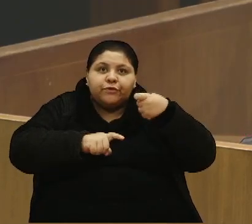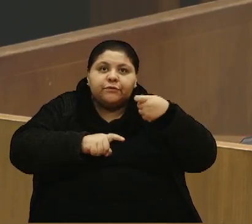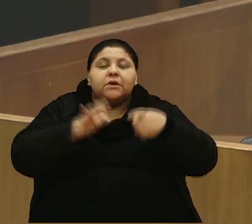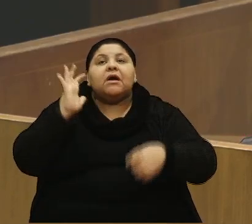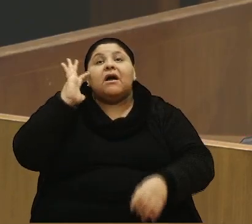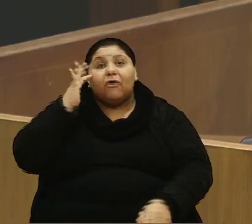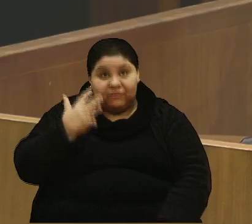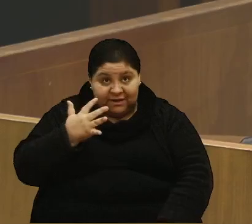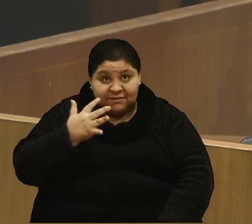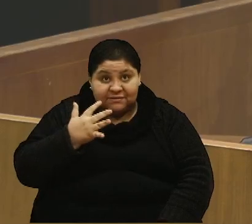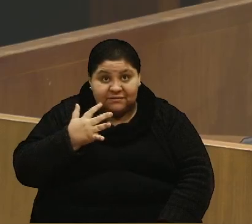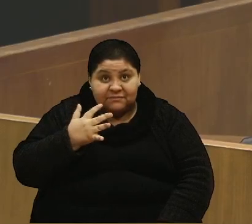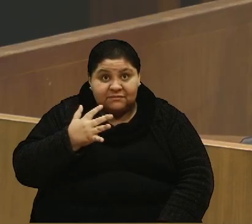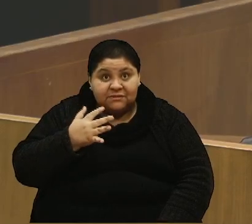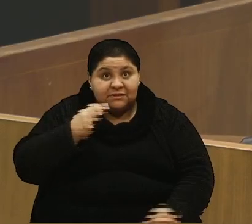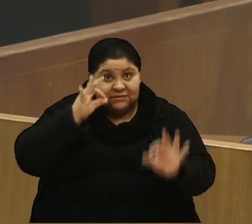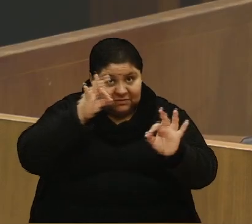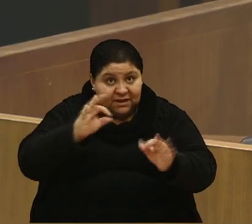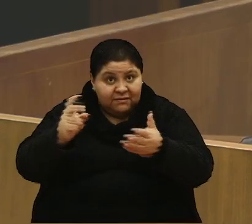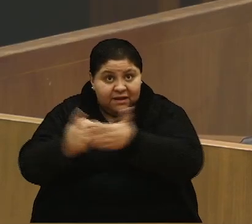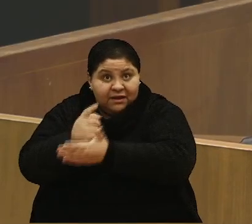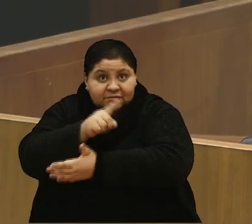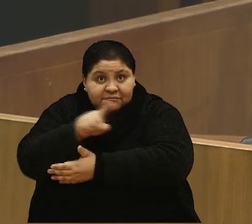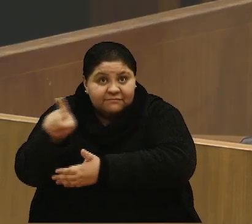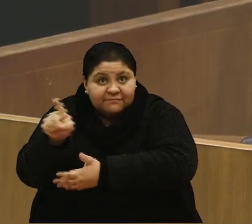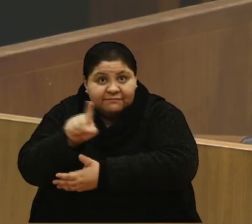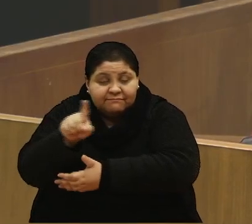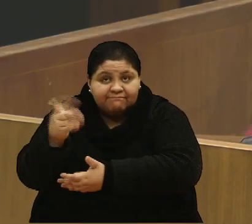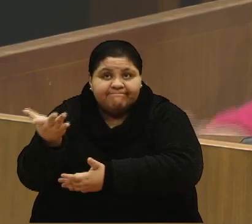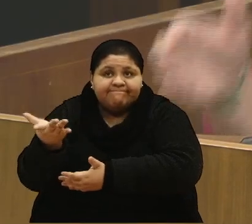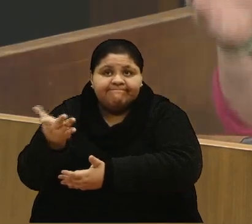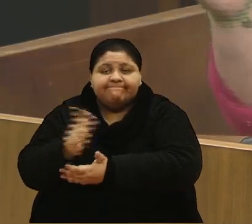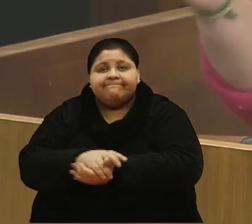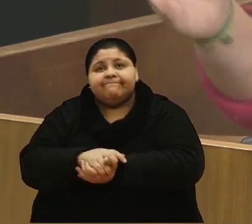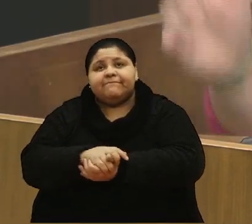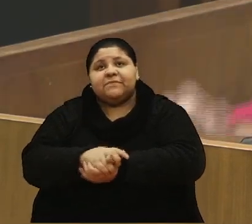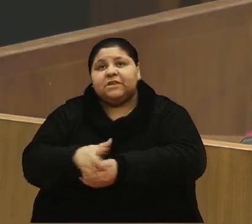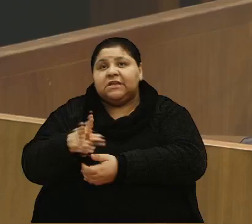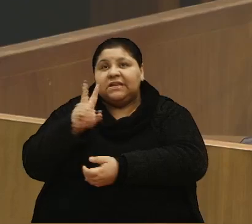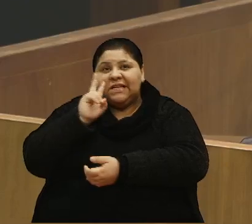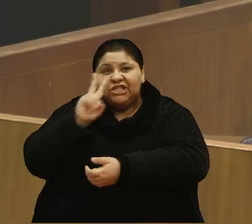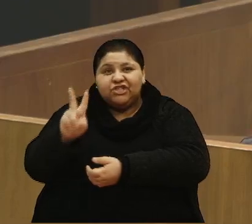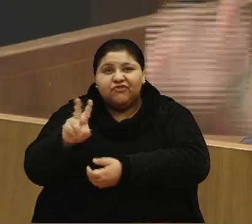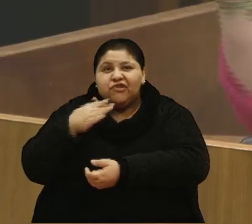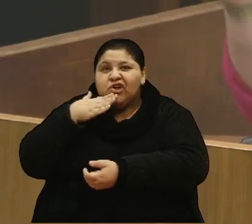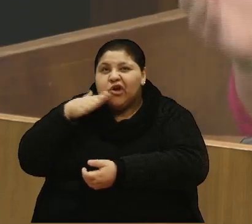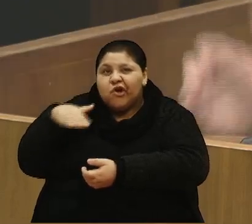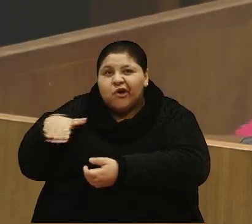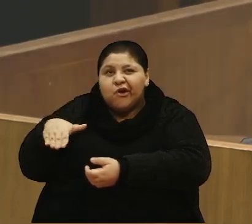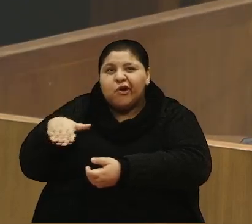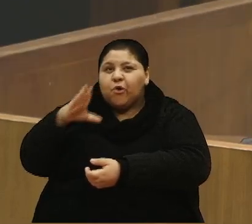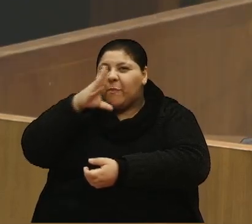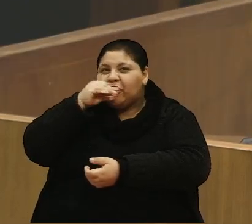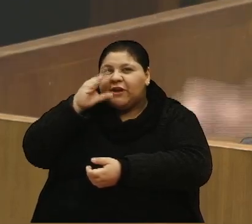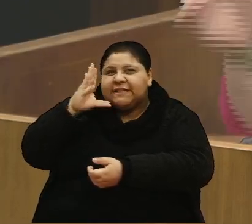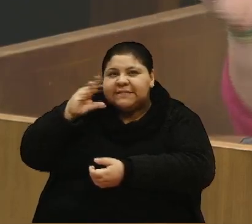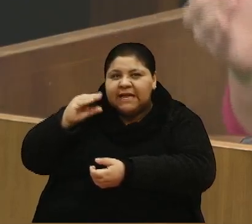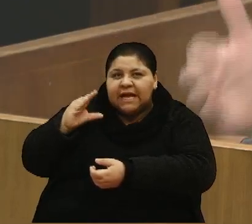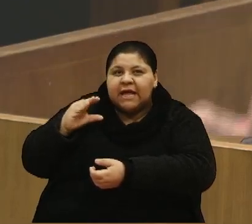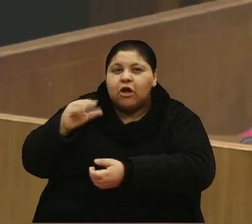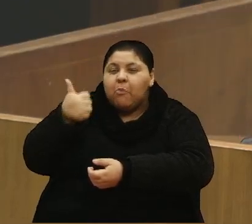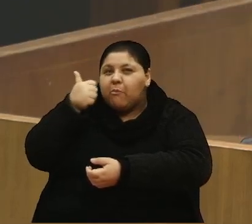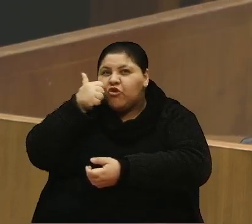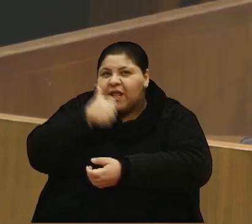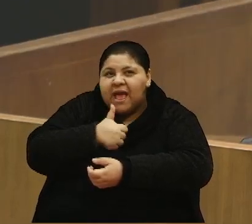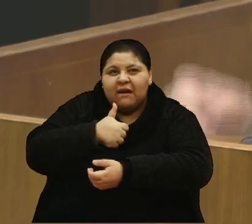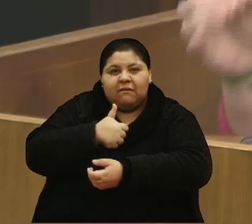Acontece ou não acontece esse tipo de coisa, nobres colegas? E aí, quando a gente vê uma menina, uma adolescente, uma